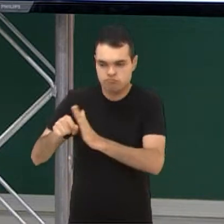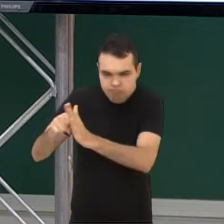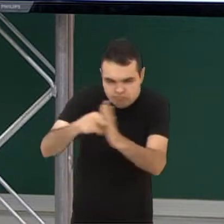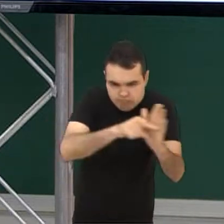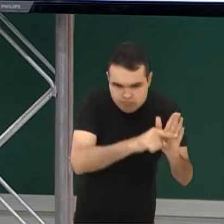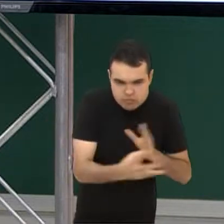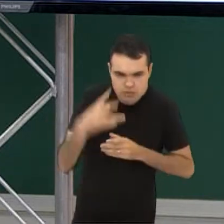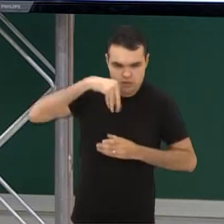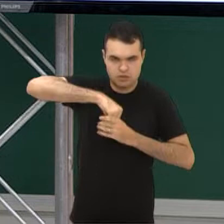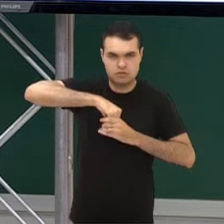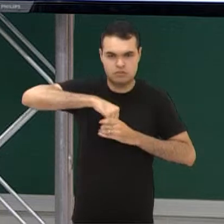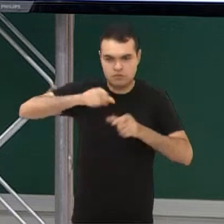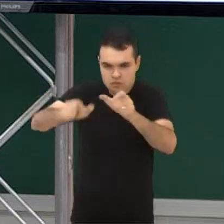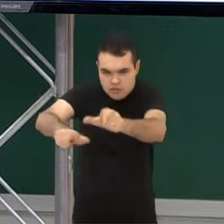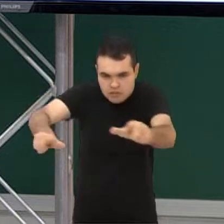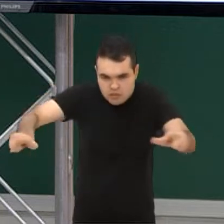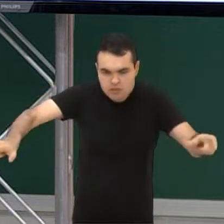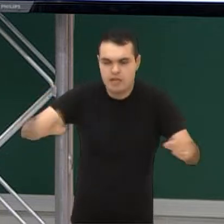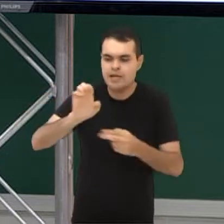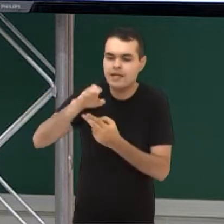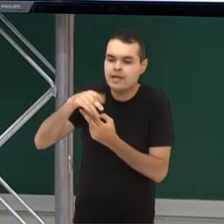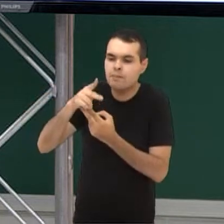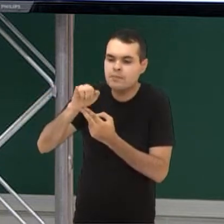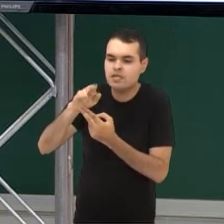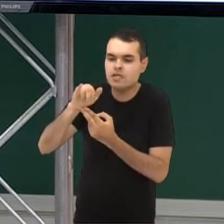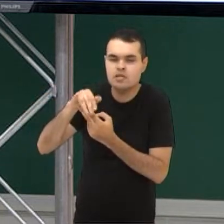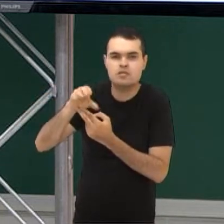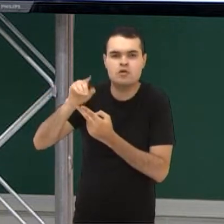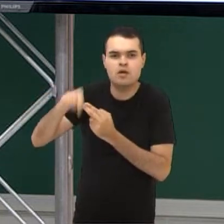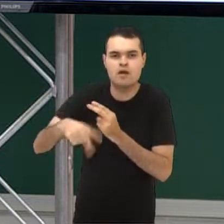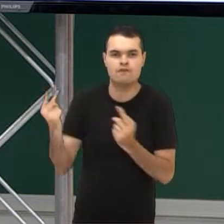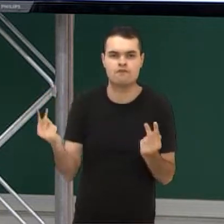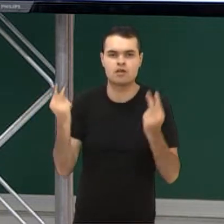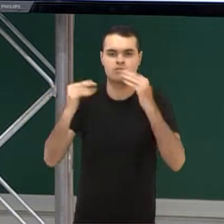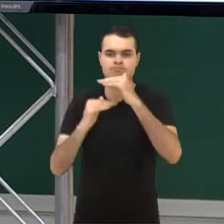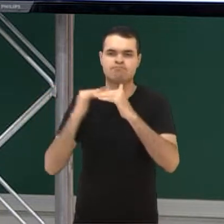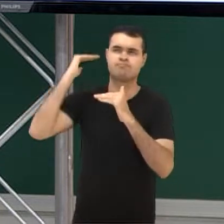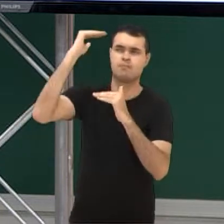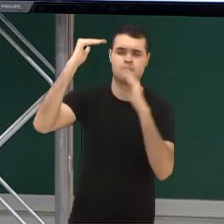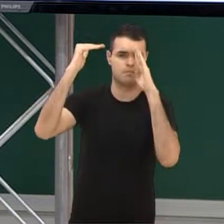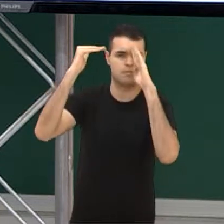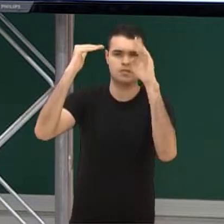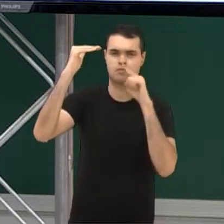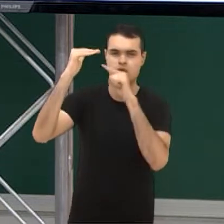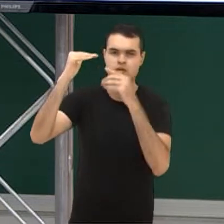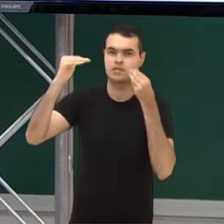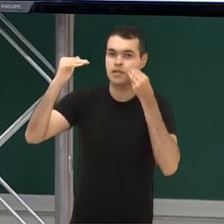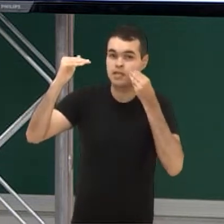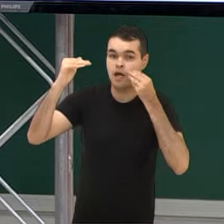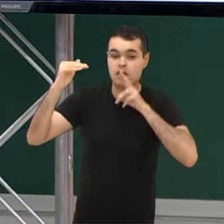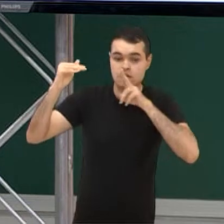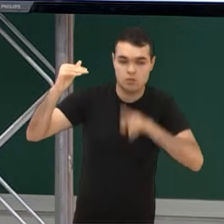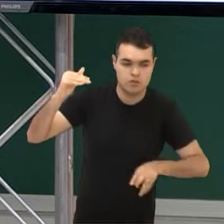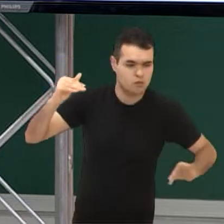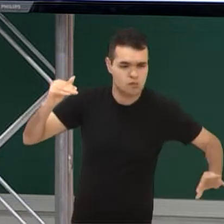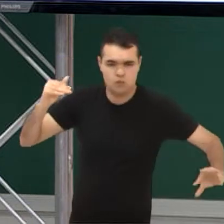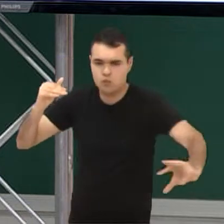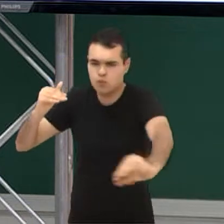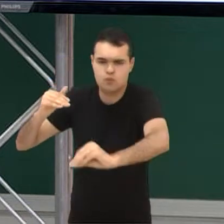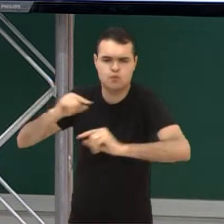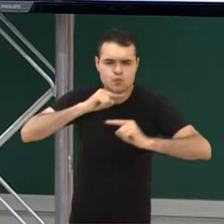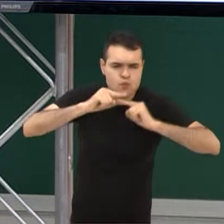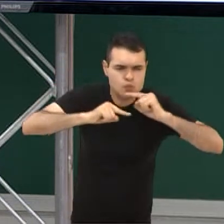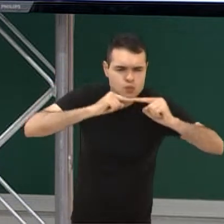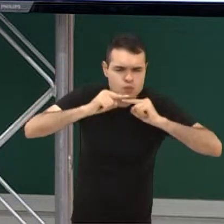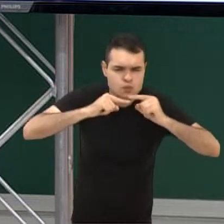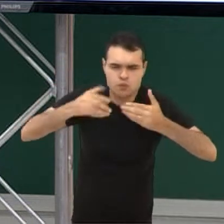humanidade, né, que coloca o empirismo com um valor acima, né, para responder todas as nossas questões, dali para